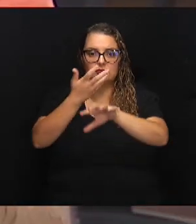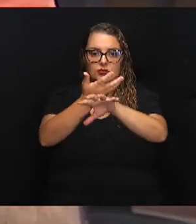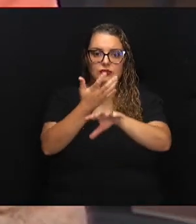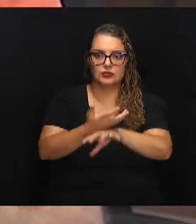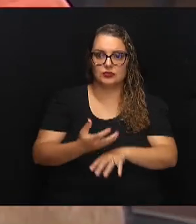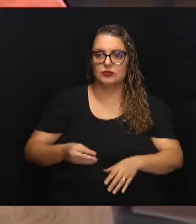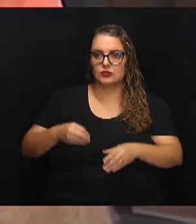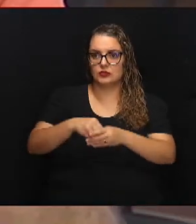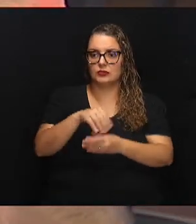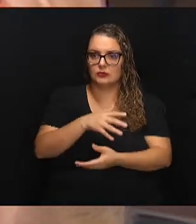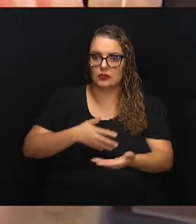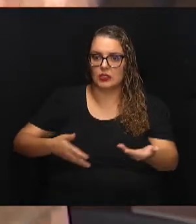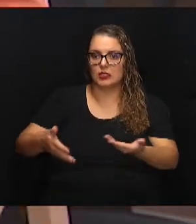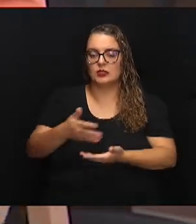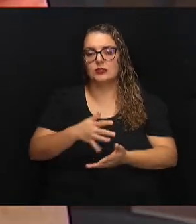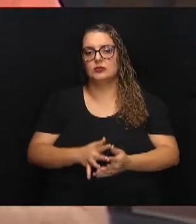compõem